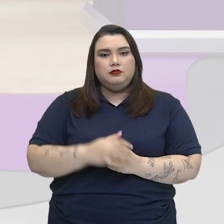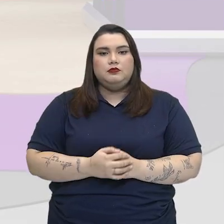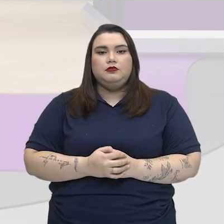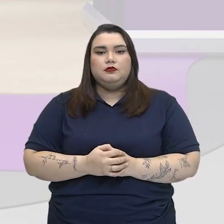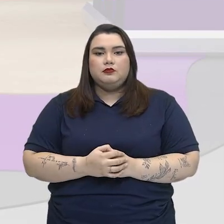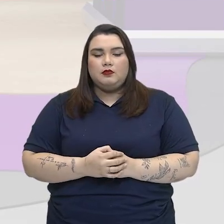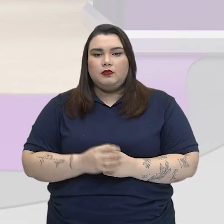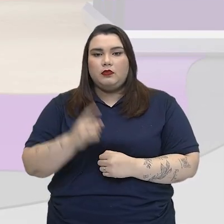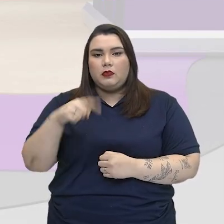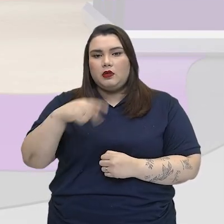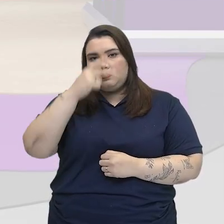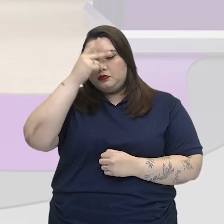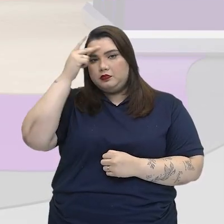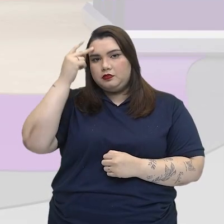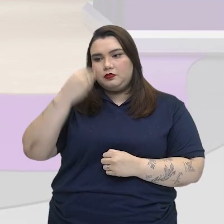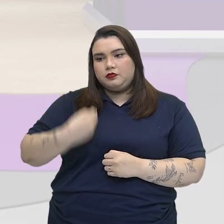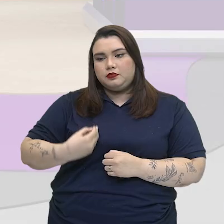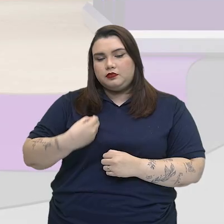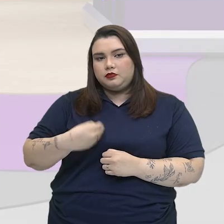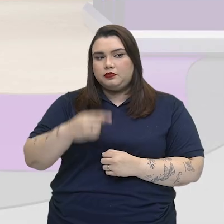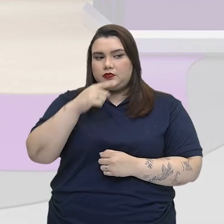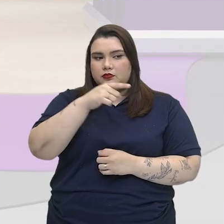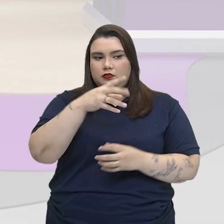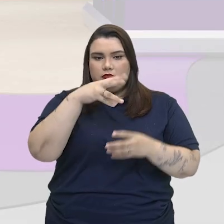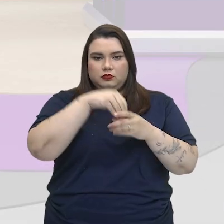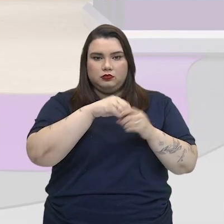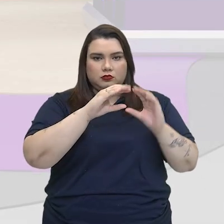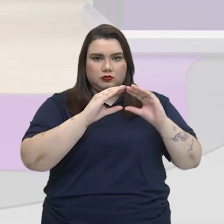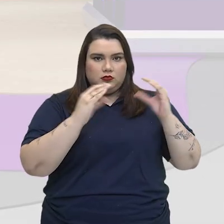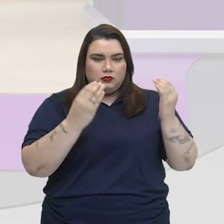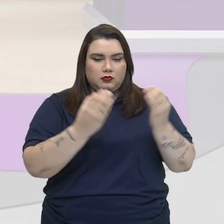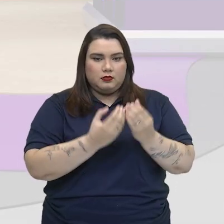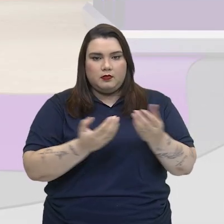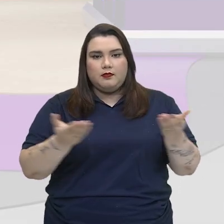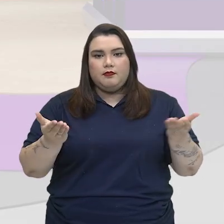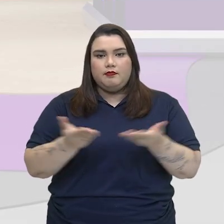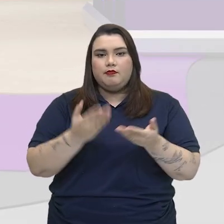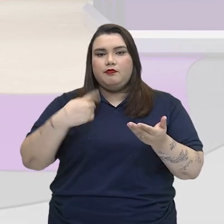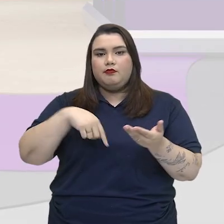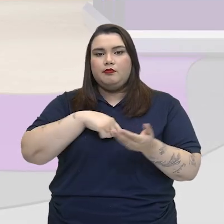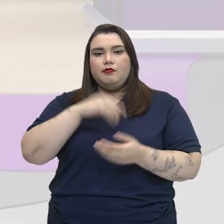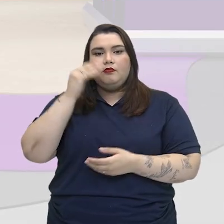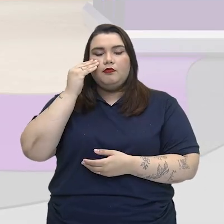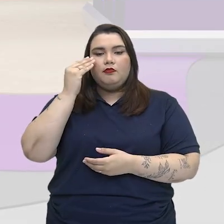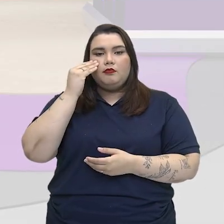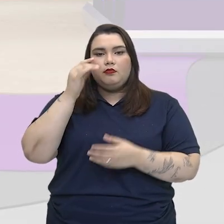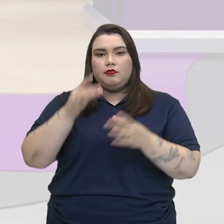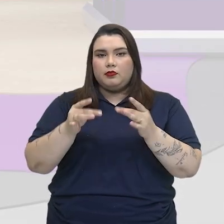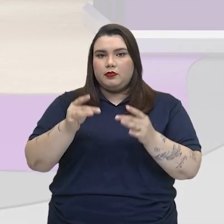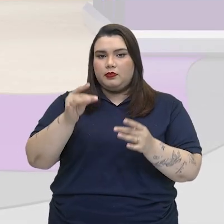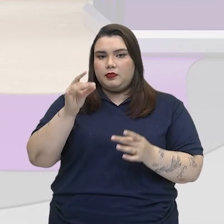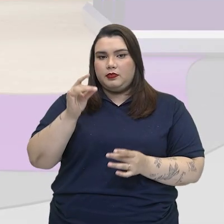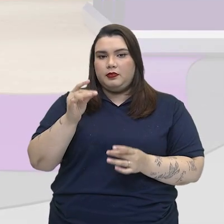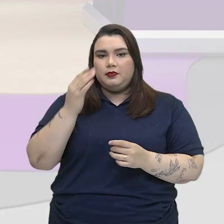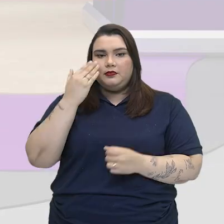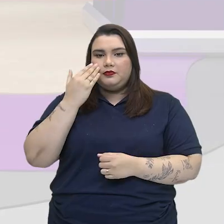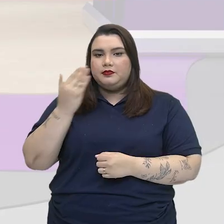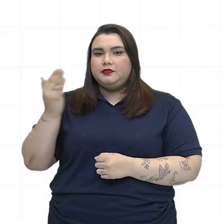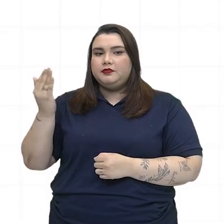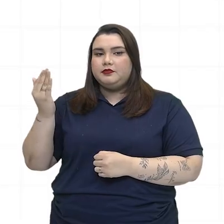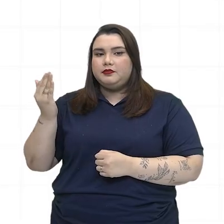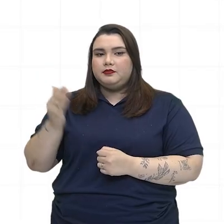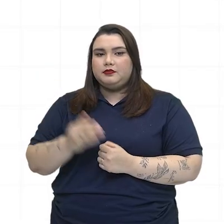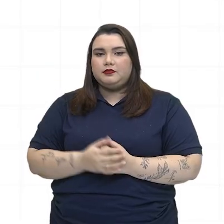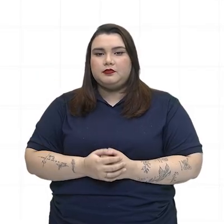caso? São os moradores que pertencem a tal comunidade. Então, vamos reconhecer essas etapas mais detalhadamente. Me acompanhem